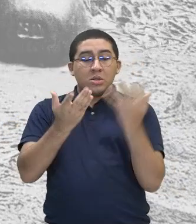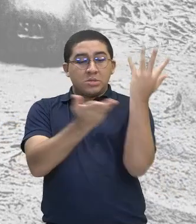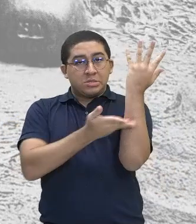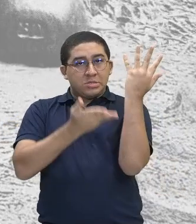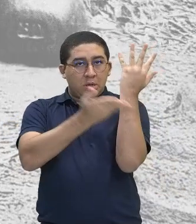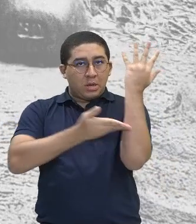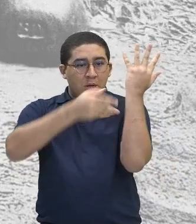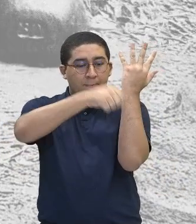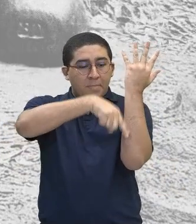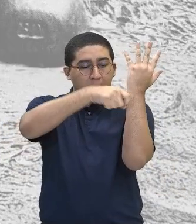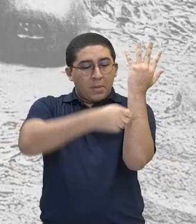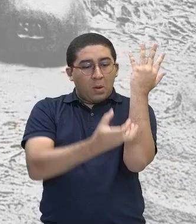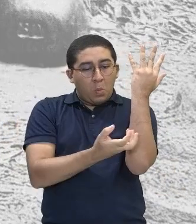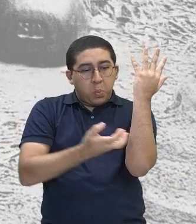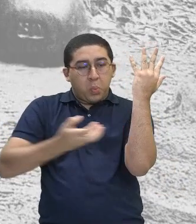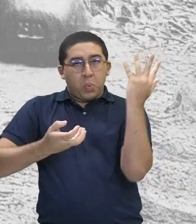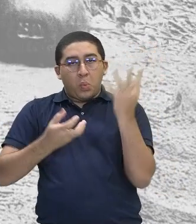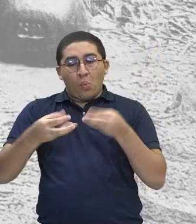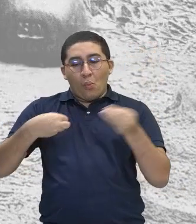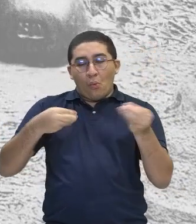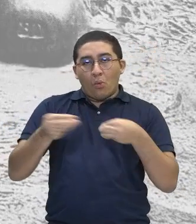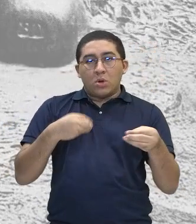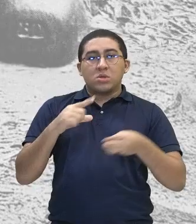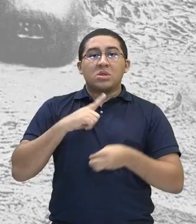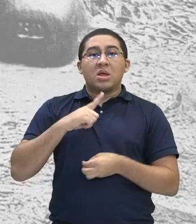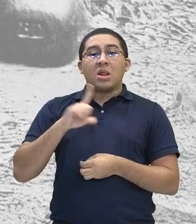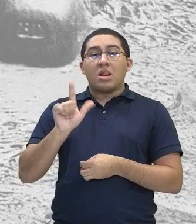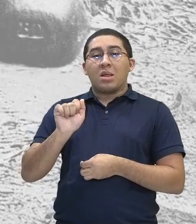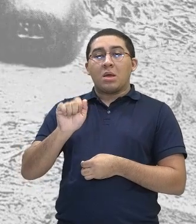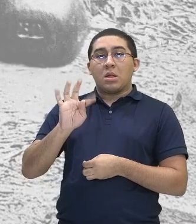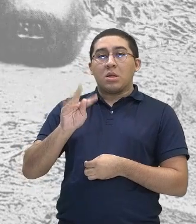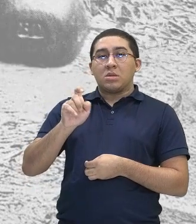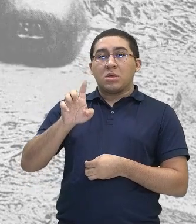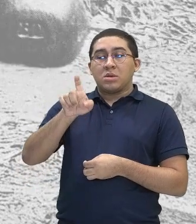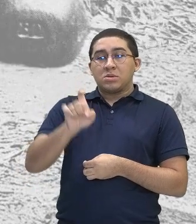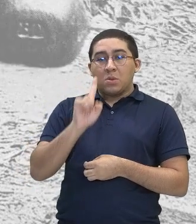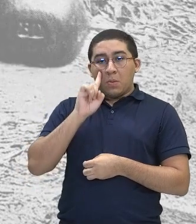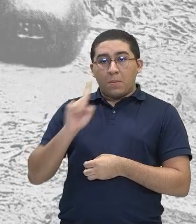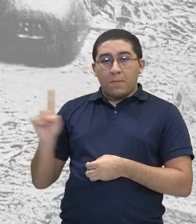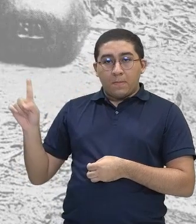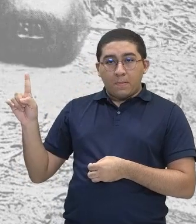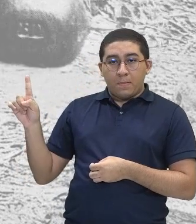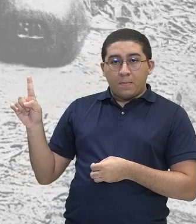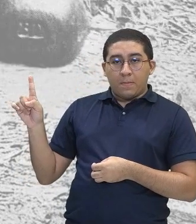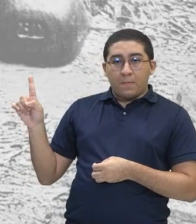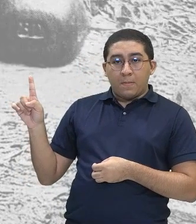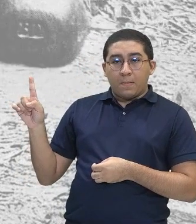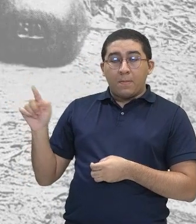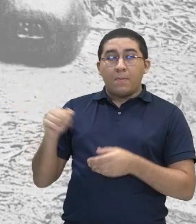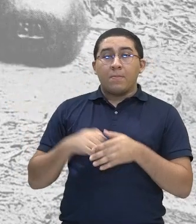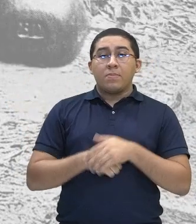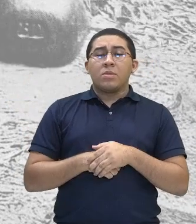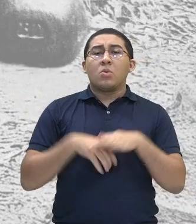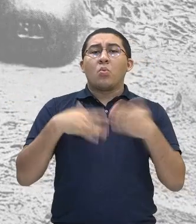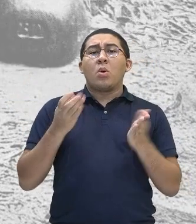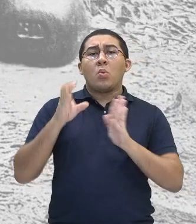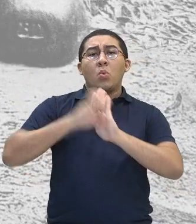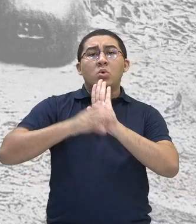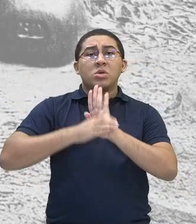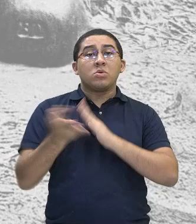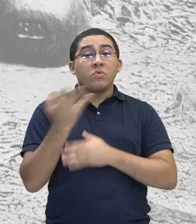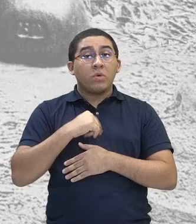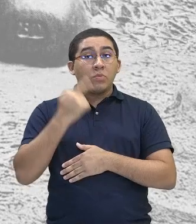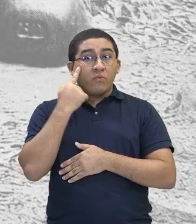em busca da extração do látex. Então, qual é a definição de biopirataria, para a gente já contextualizar